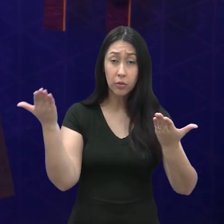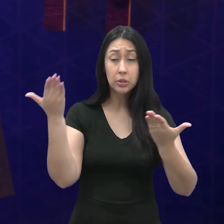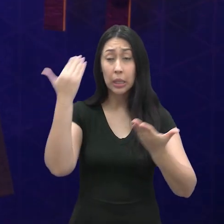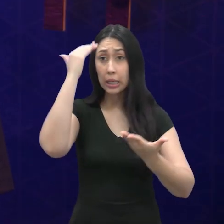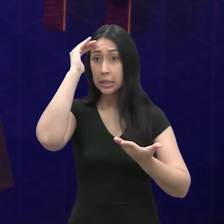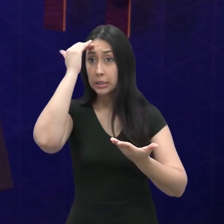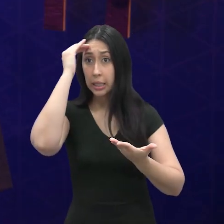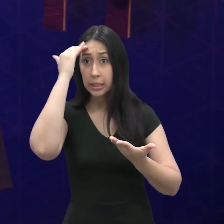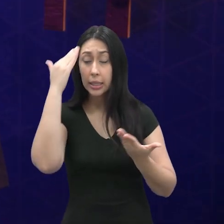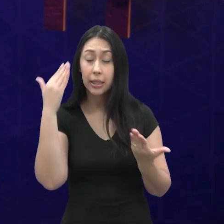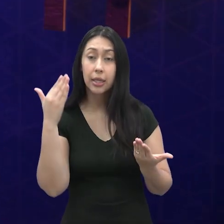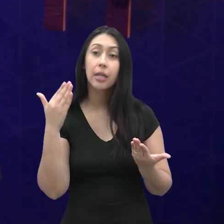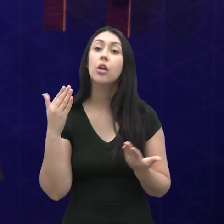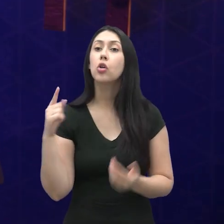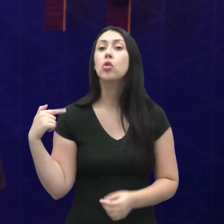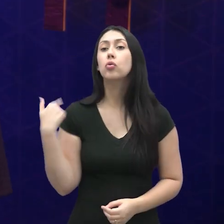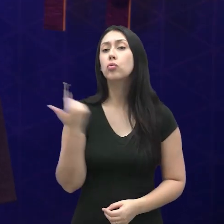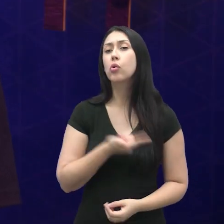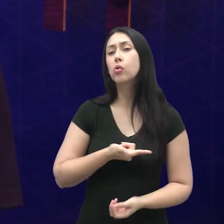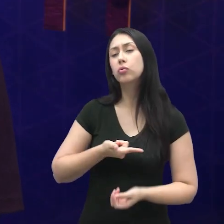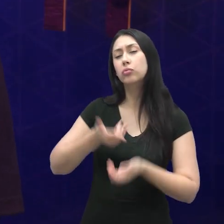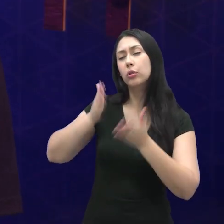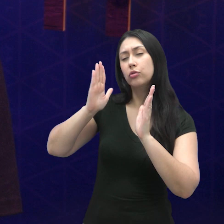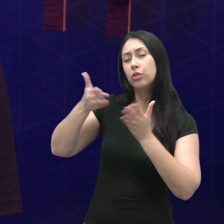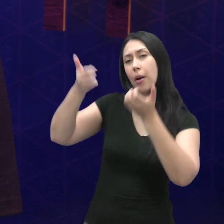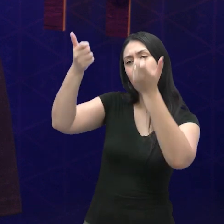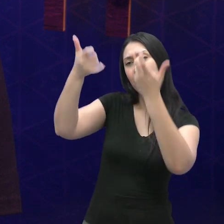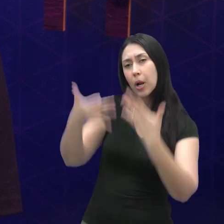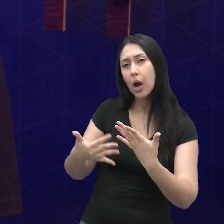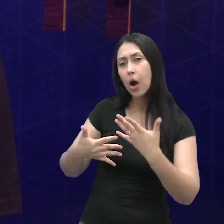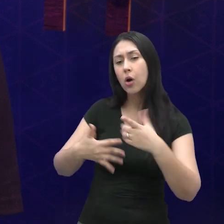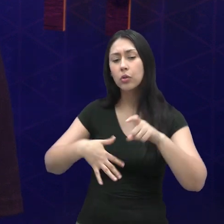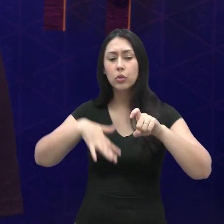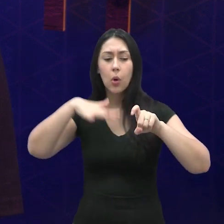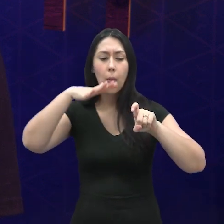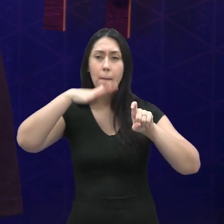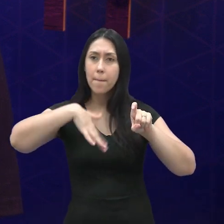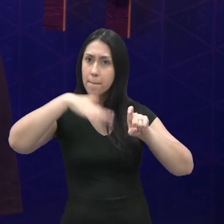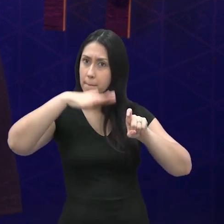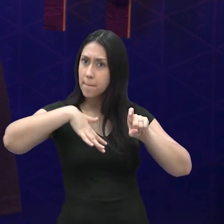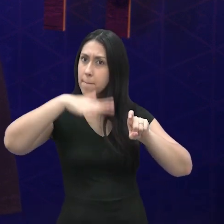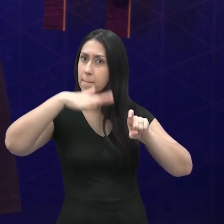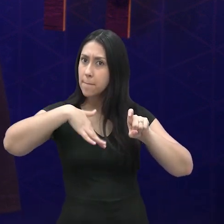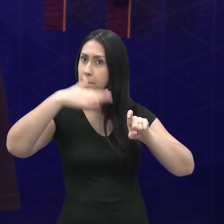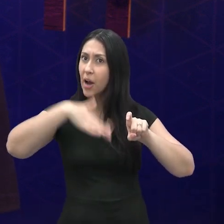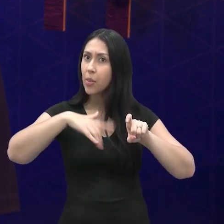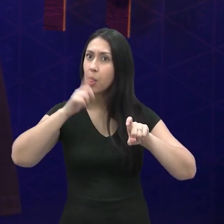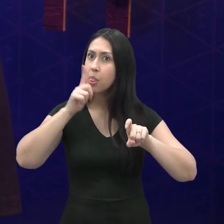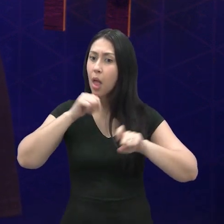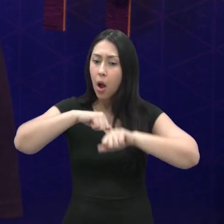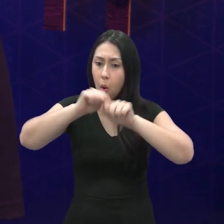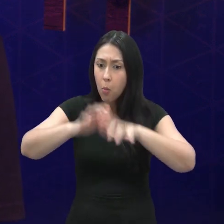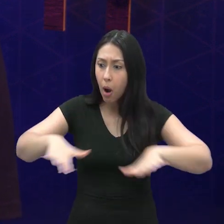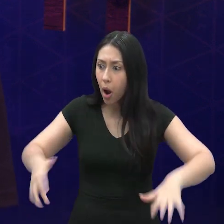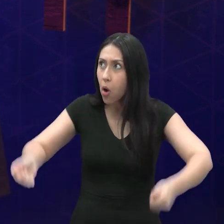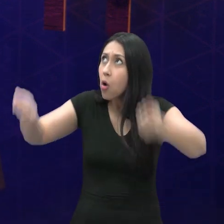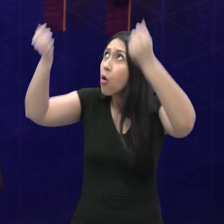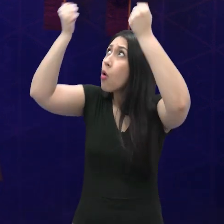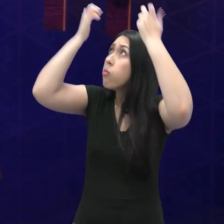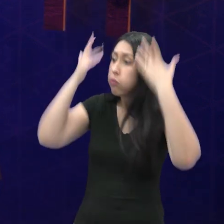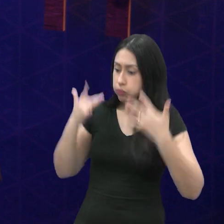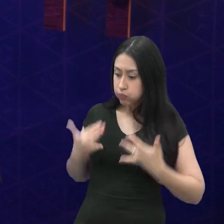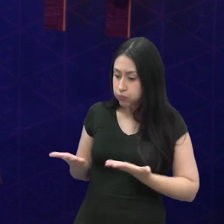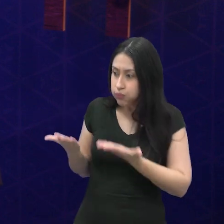ô Vic, acho que a gente falou um pouquinho aí na escalada sobre o mito da fonte da juventude,